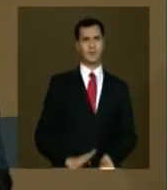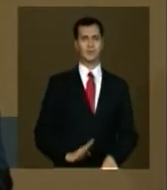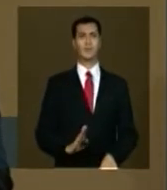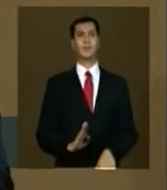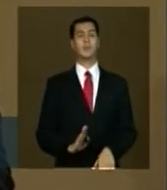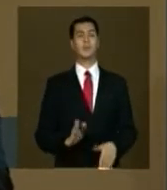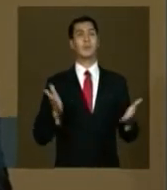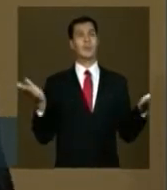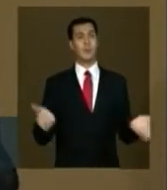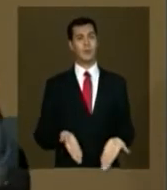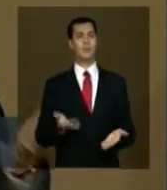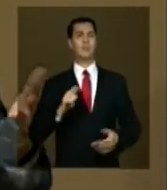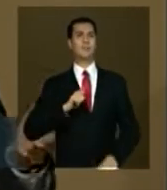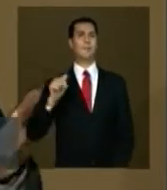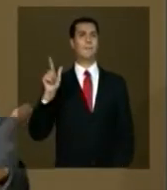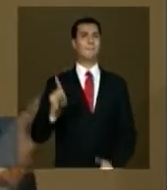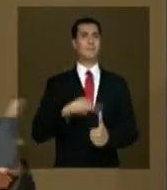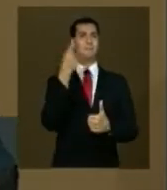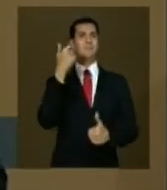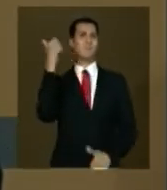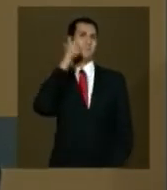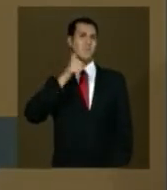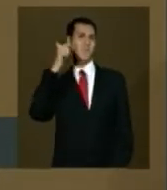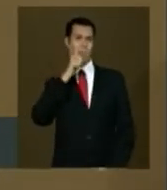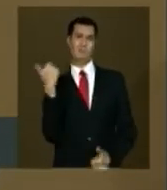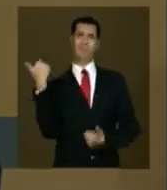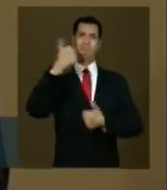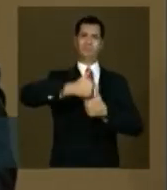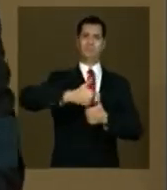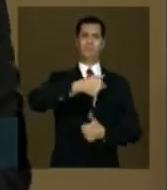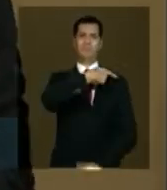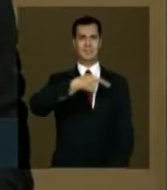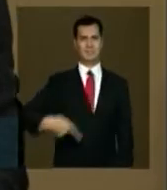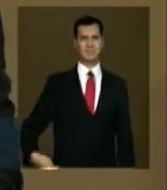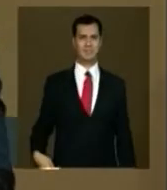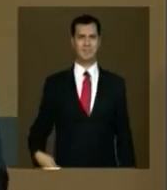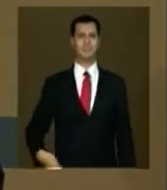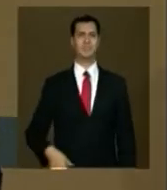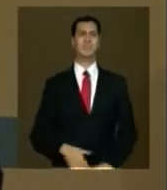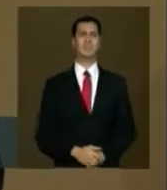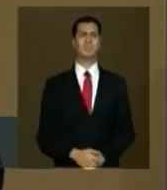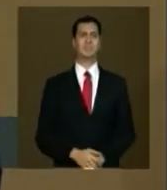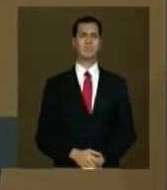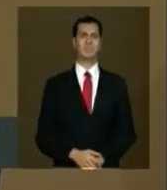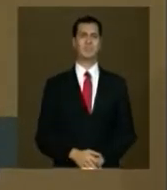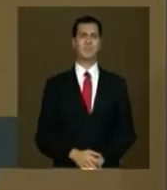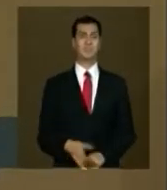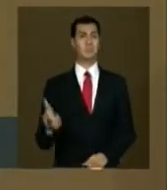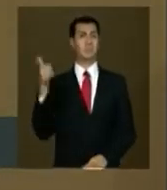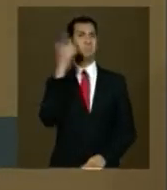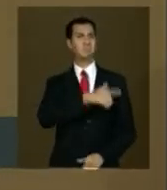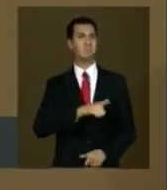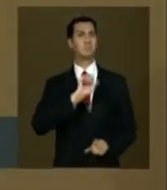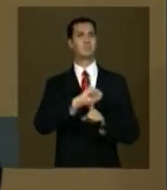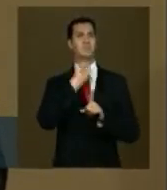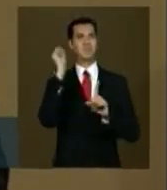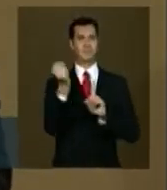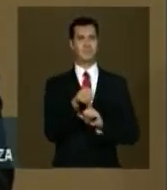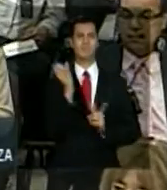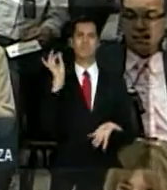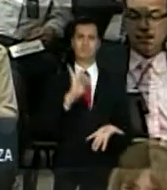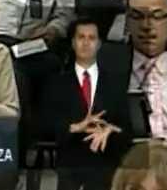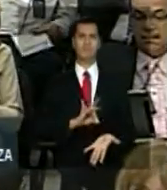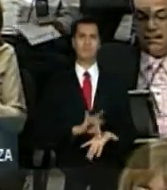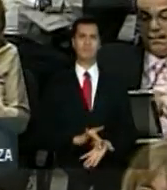sob a condução de uma mulher primeira vez que o Brasil está dirigido por uma mulher isso em si mesmo já é uma conquista social